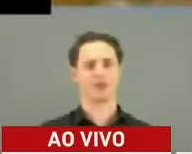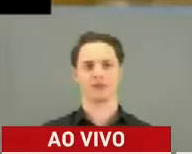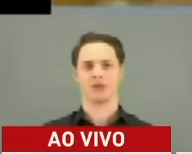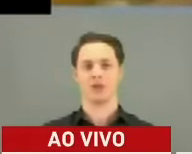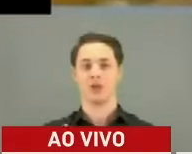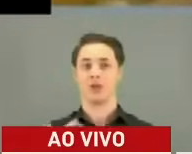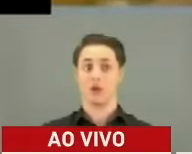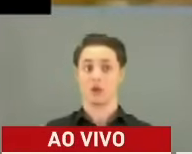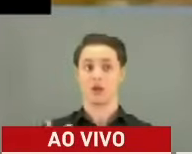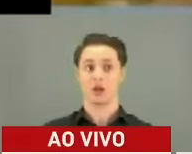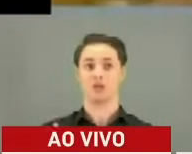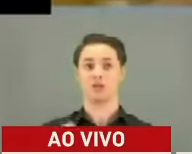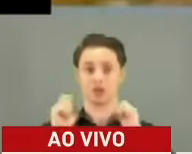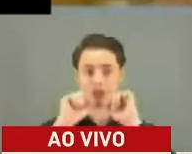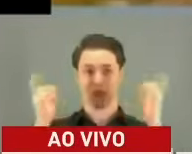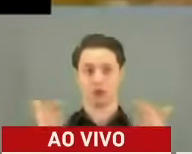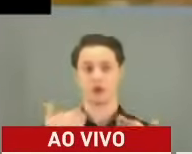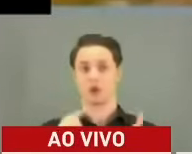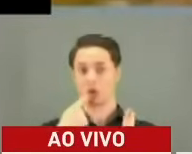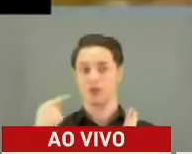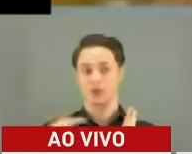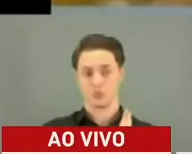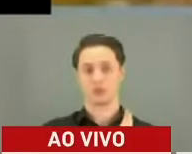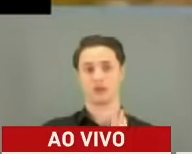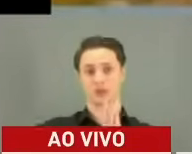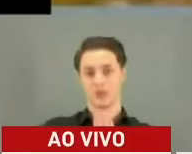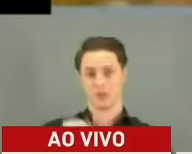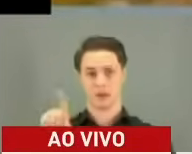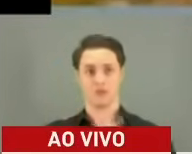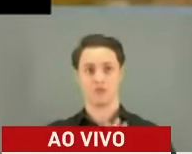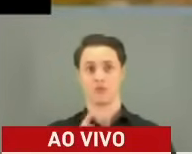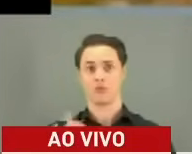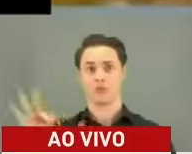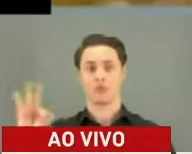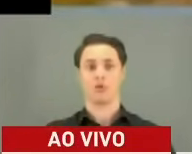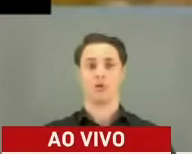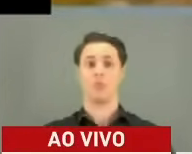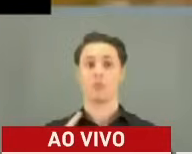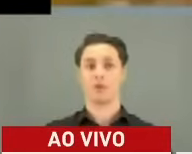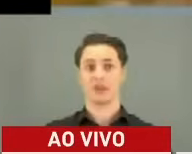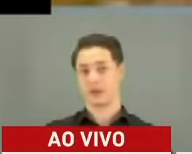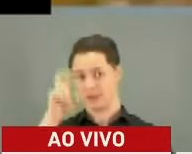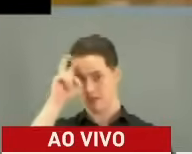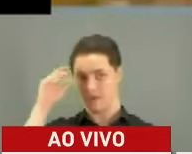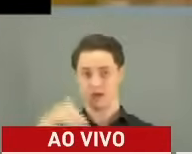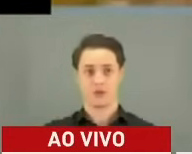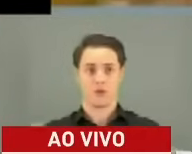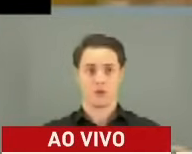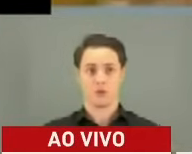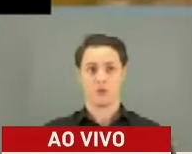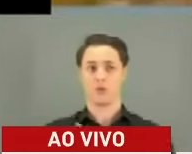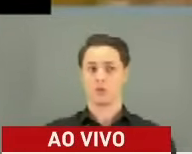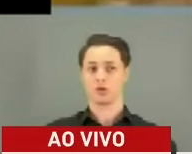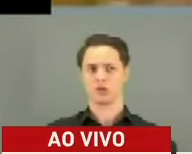Eu quero apenas registrar, presidente, que eu entrei com denúncia crime na Polícia Federal, porque de quinta-feira para cá, em função